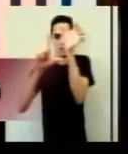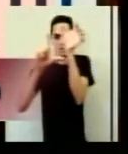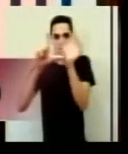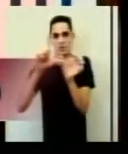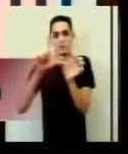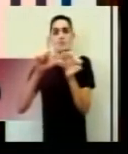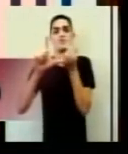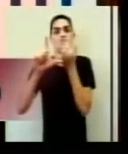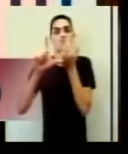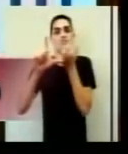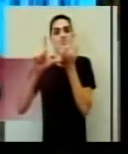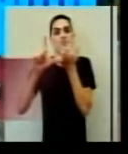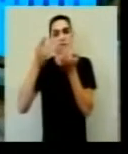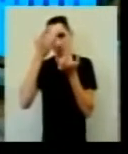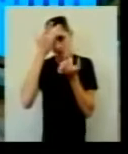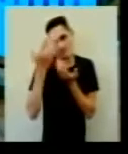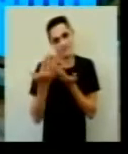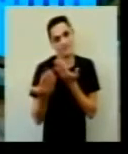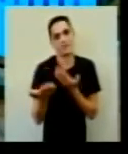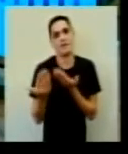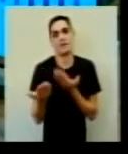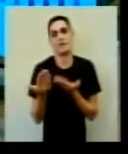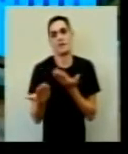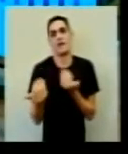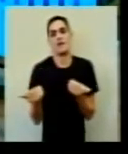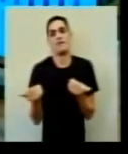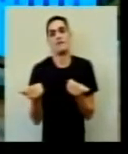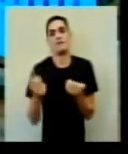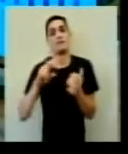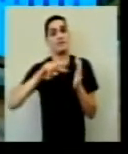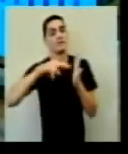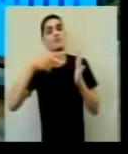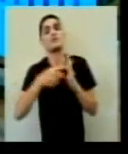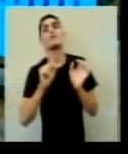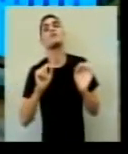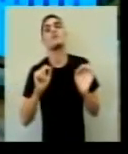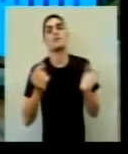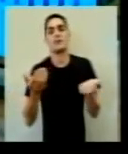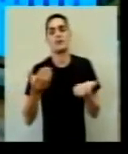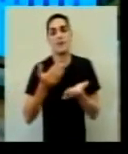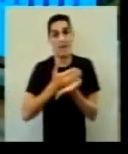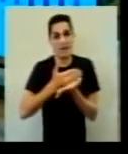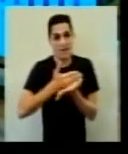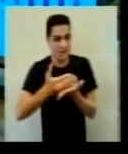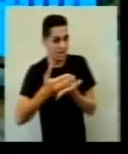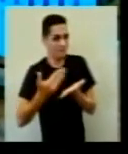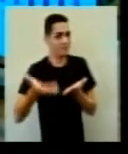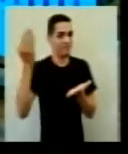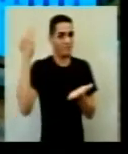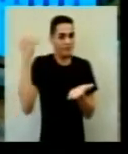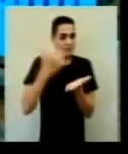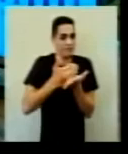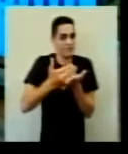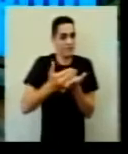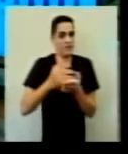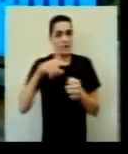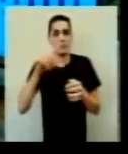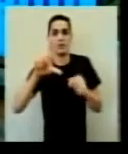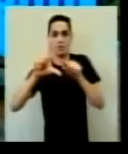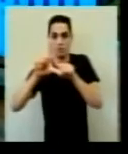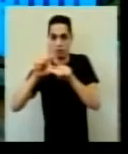esta daqui, que está num vermelho leve. Ou